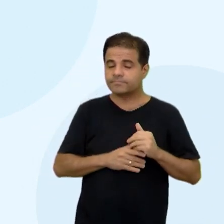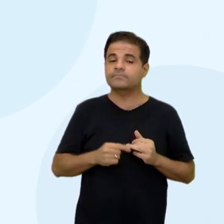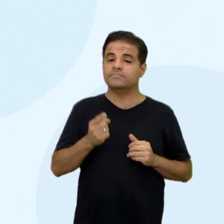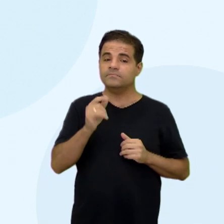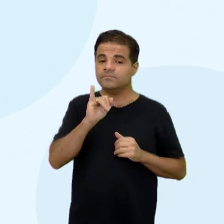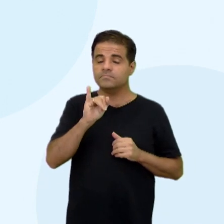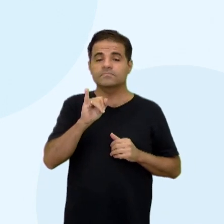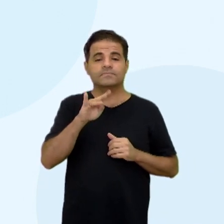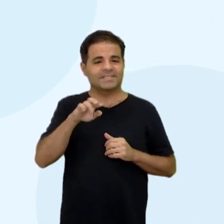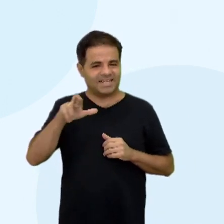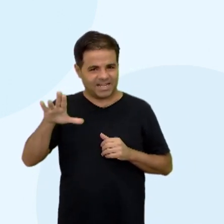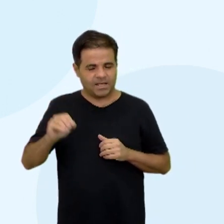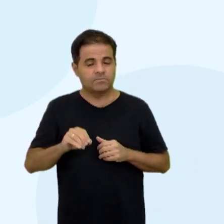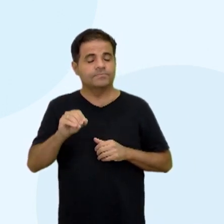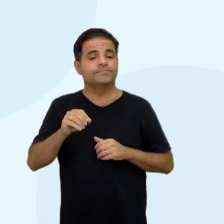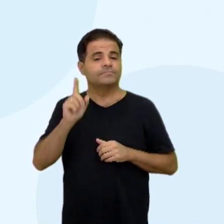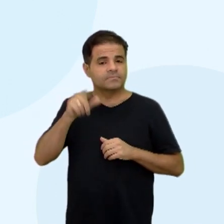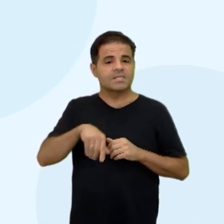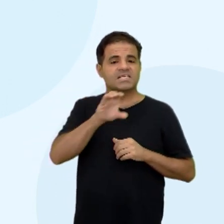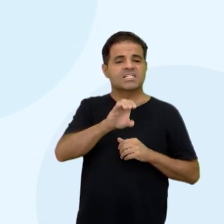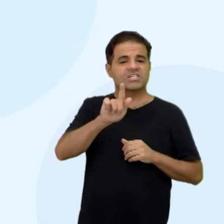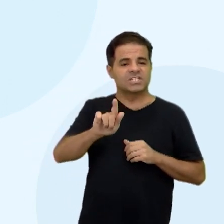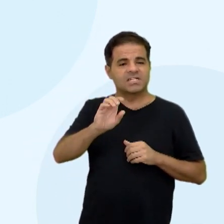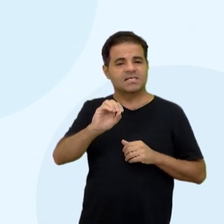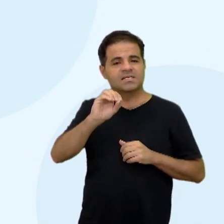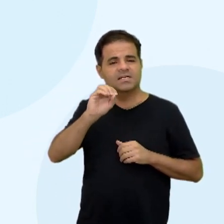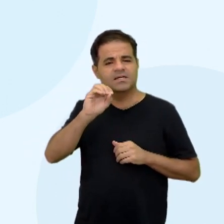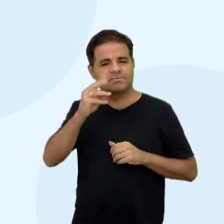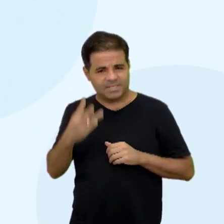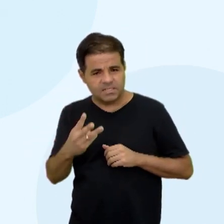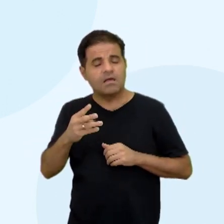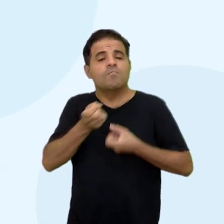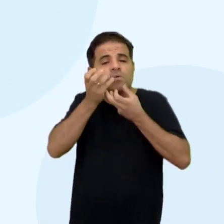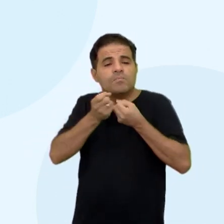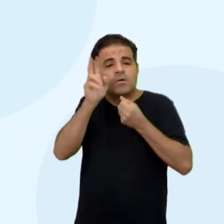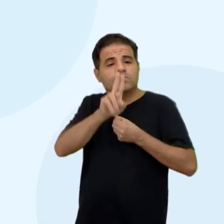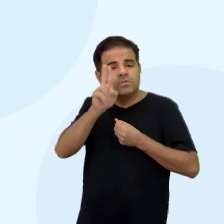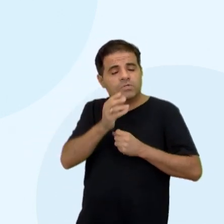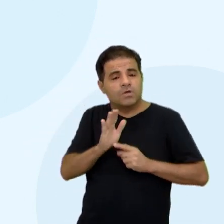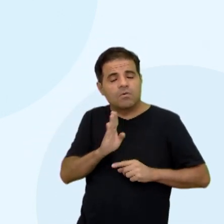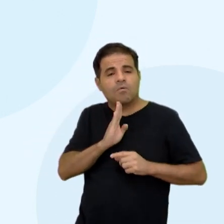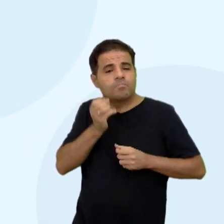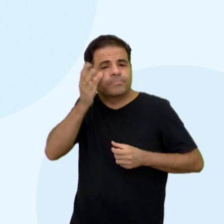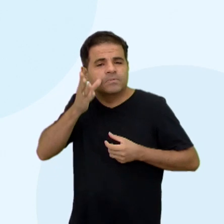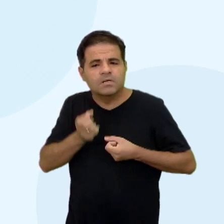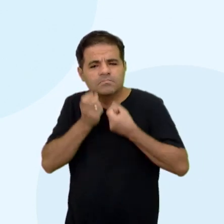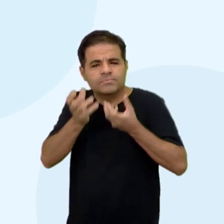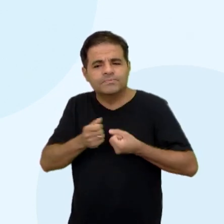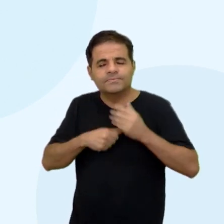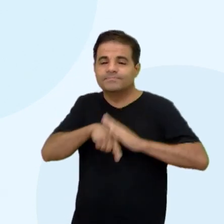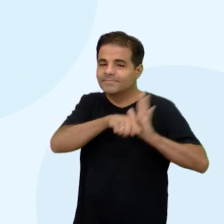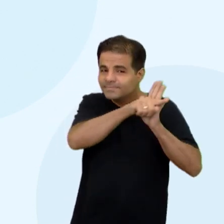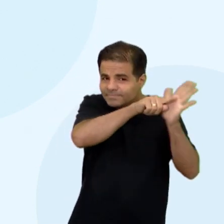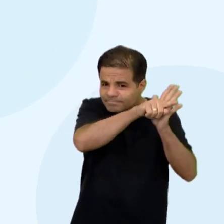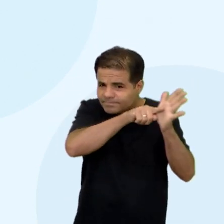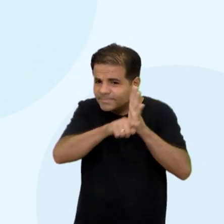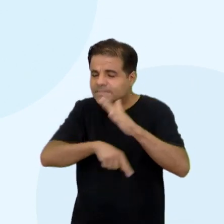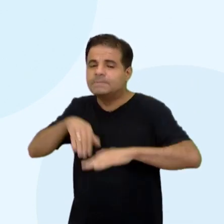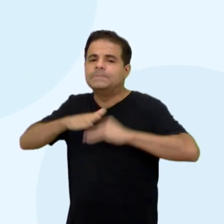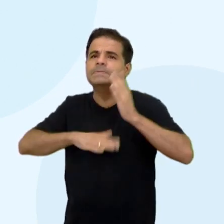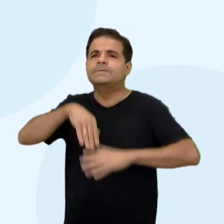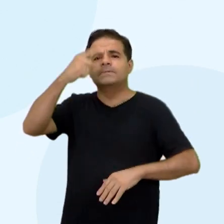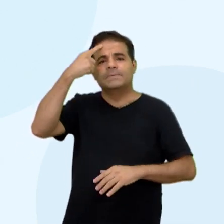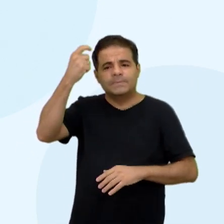itinerário formativo, CG03, utilizar informações, conhecimentos e ideias resultantes de investigações